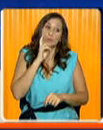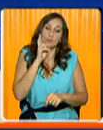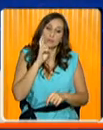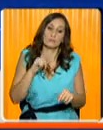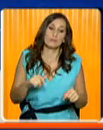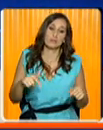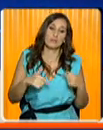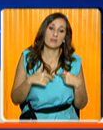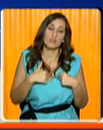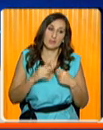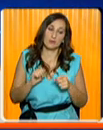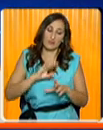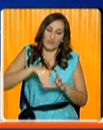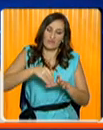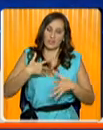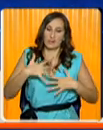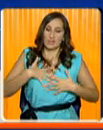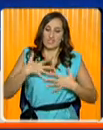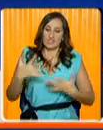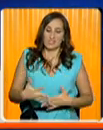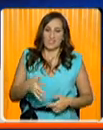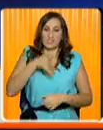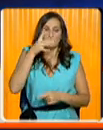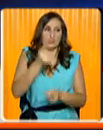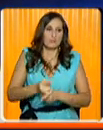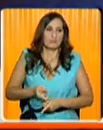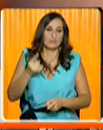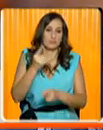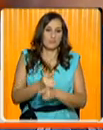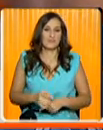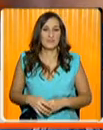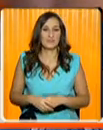Desculpem lá que eu envolvo-me um bocado com isto, que estou cansada desse discurso.